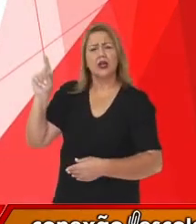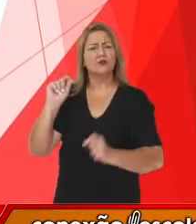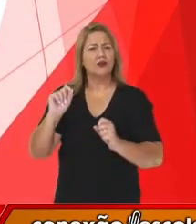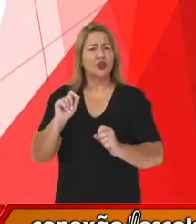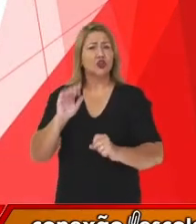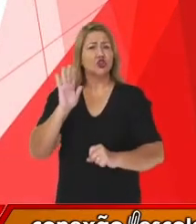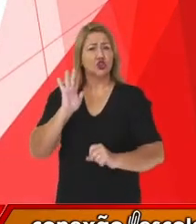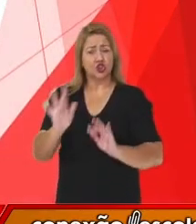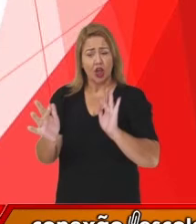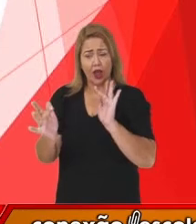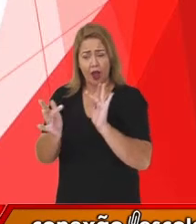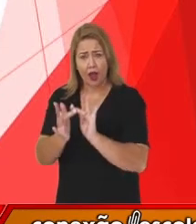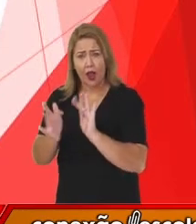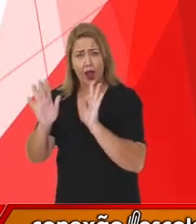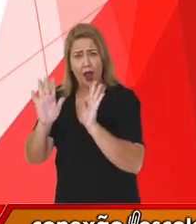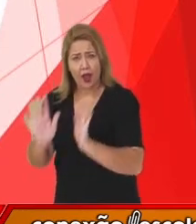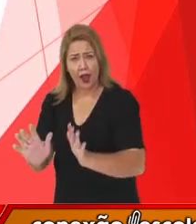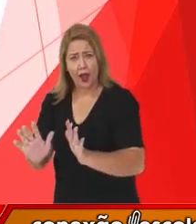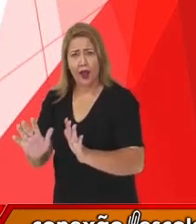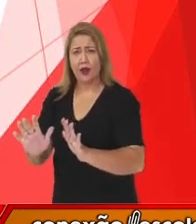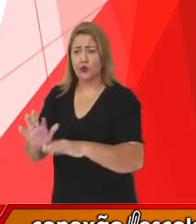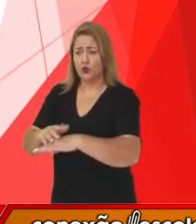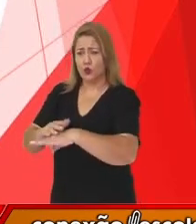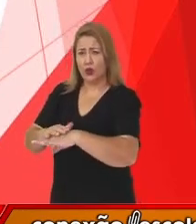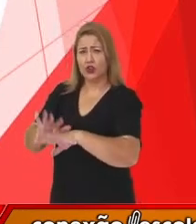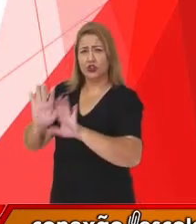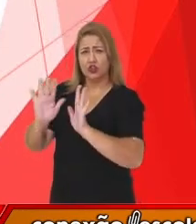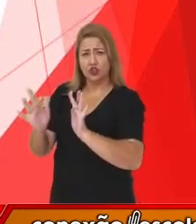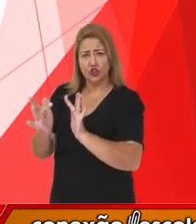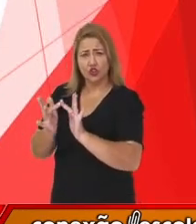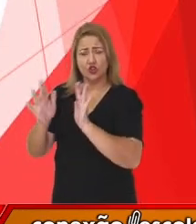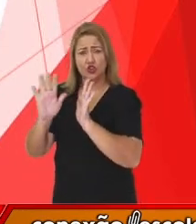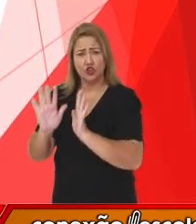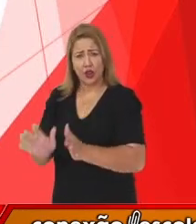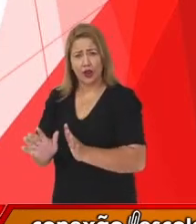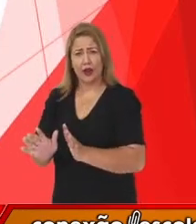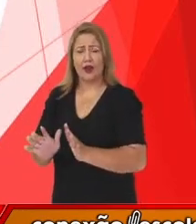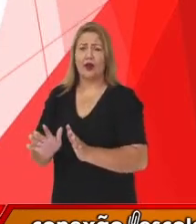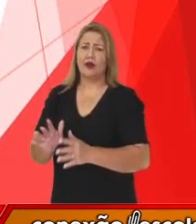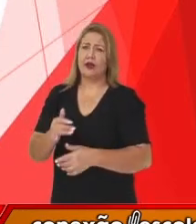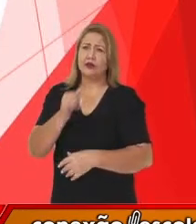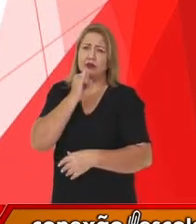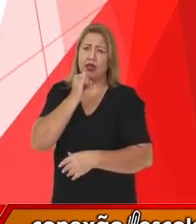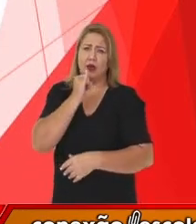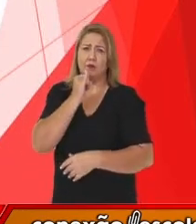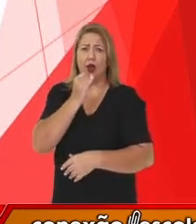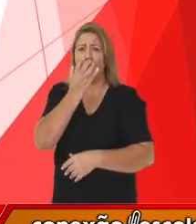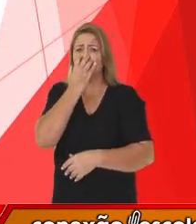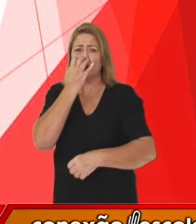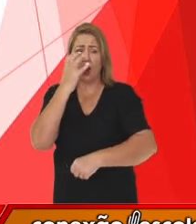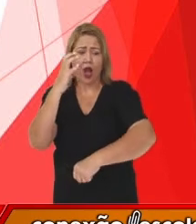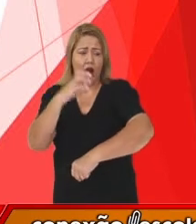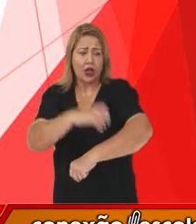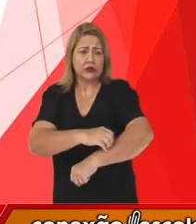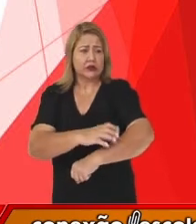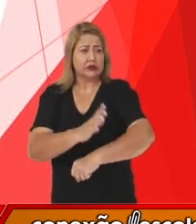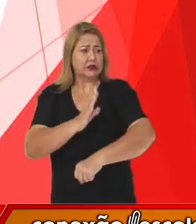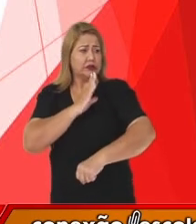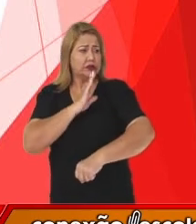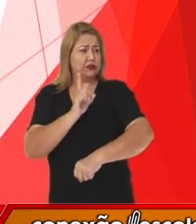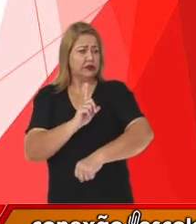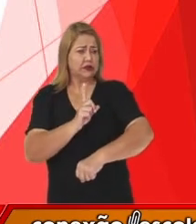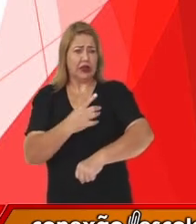tido contato com aquele possível agente causador de doenças, como quando uma pessoa leva mordida de um cachorro desconhecido, por